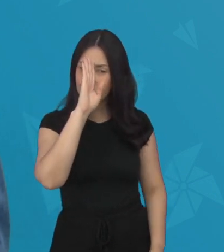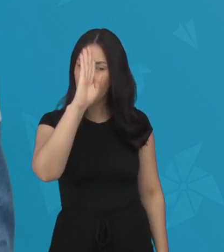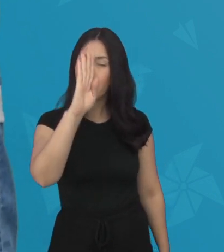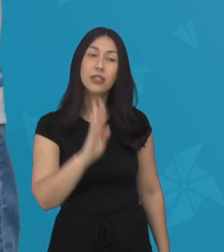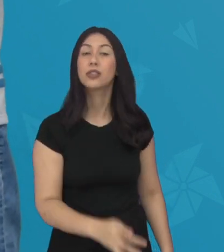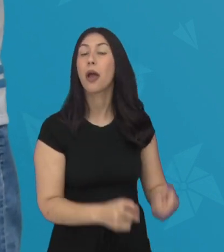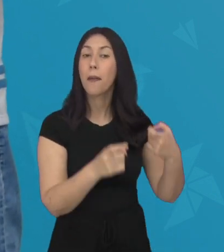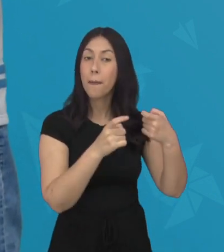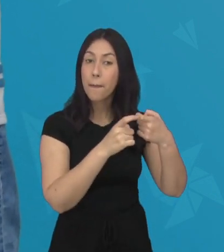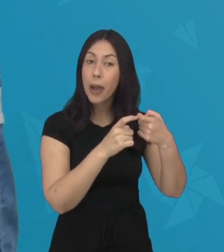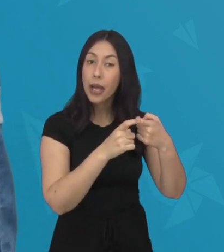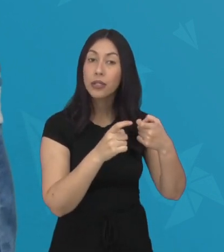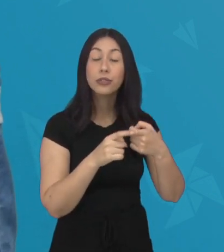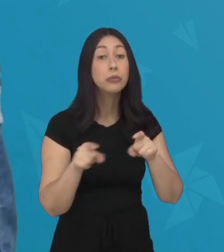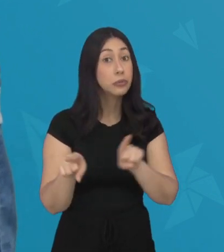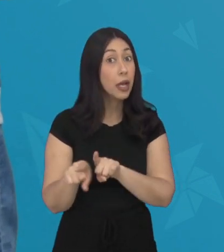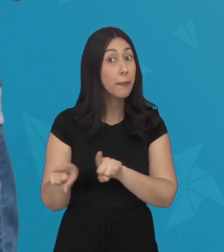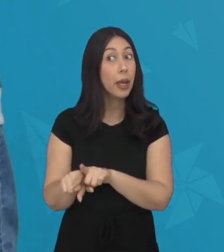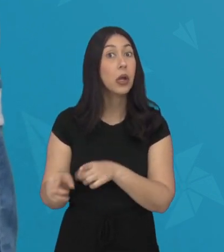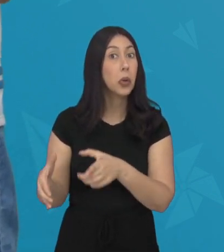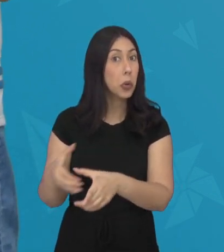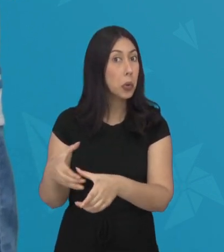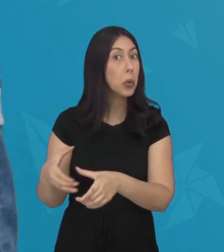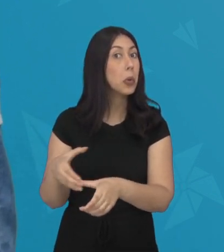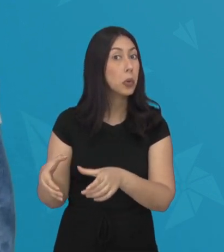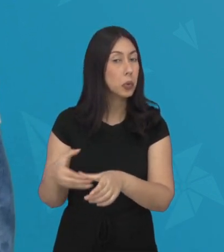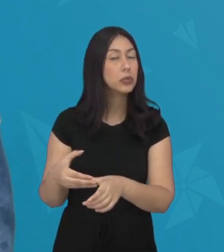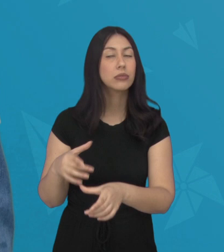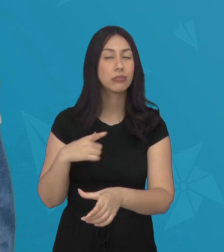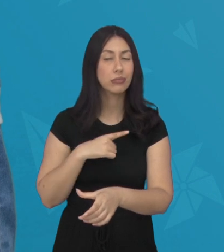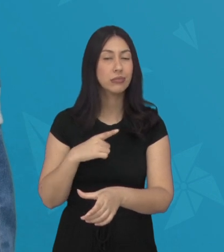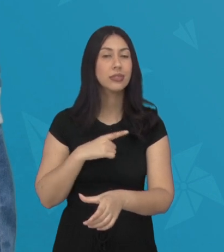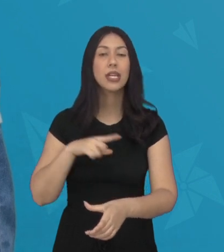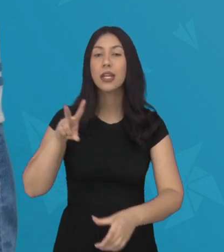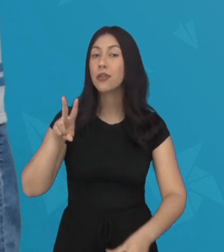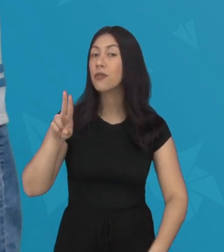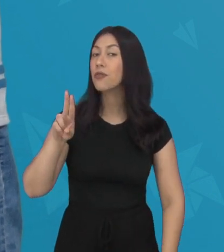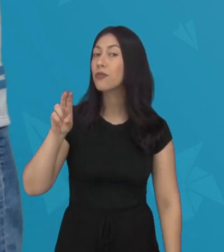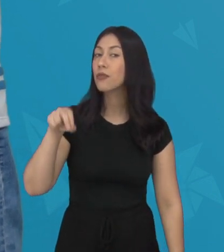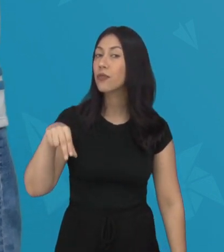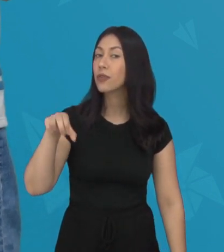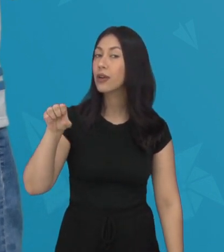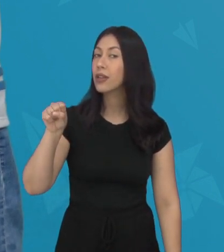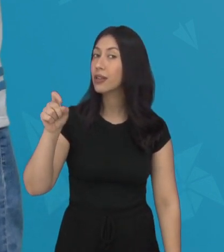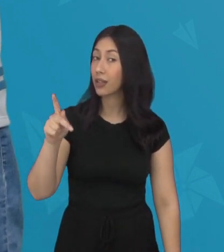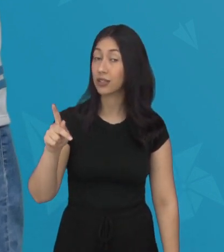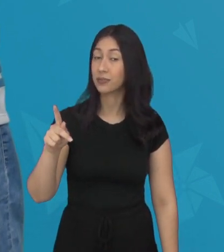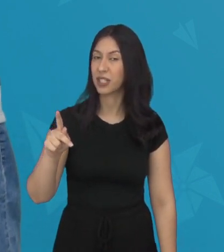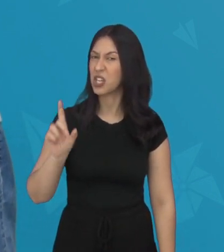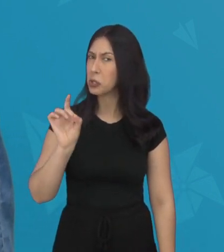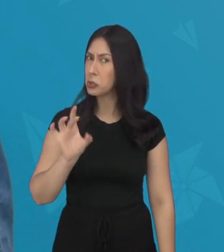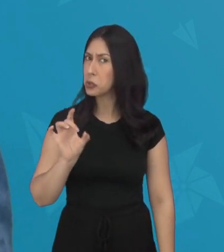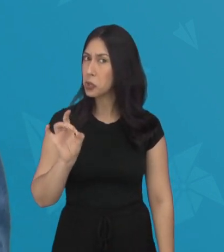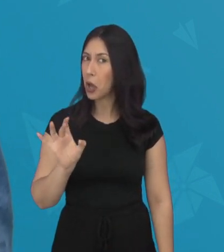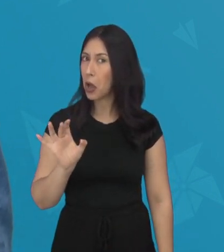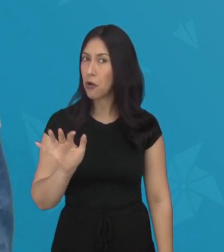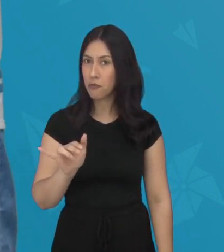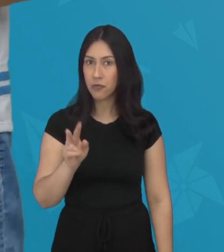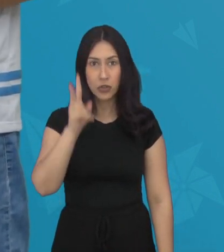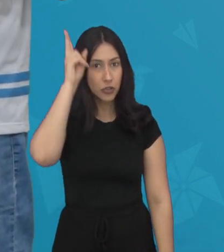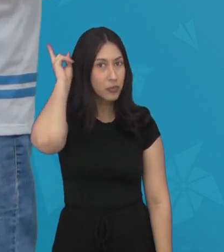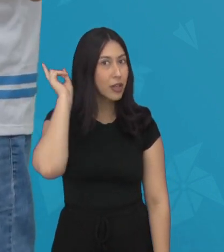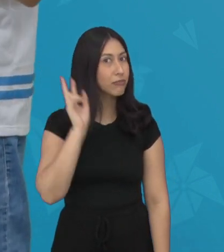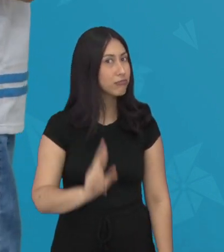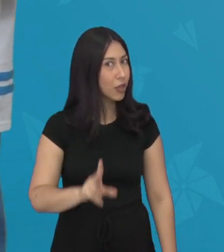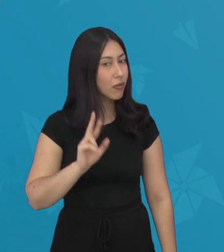alguns concursos públicos, também já vi exercício de concurso público feito pela VUNESP, então não necessariamente só para vestibulando